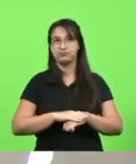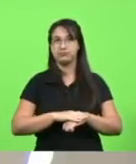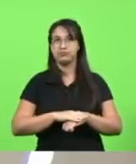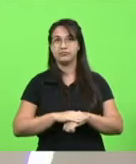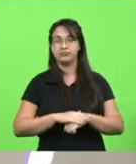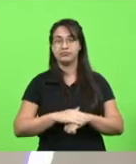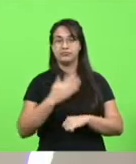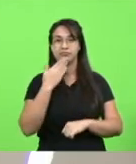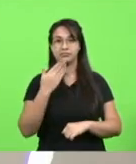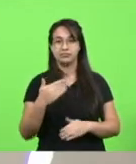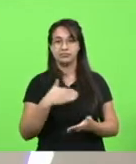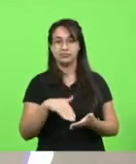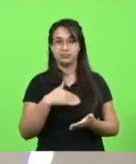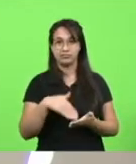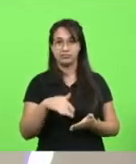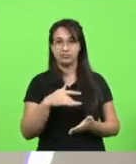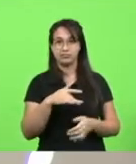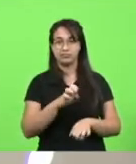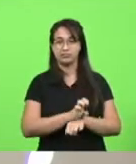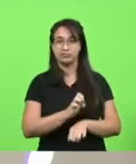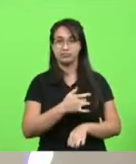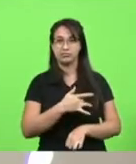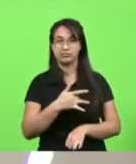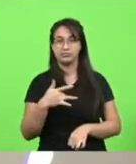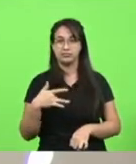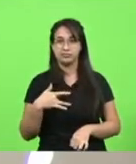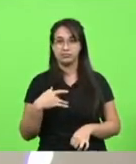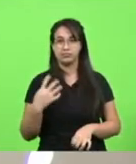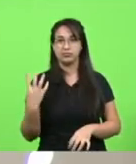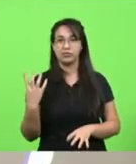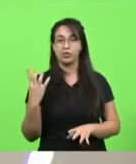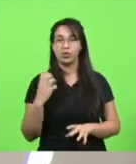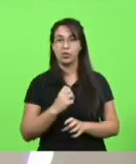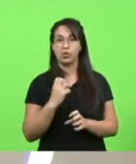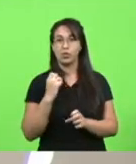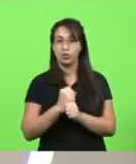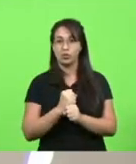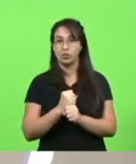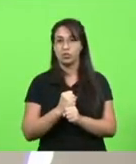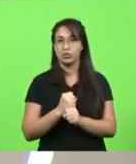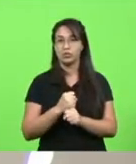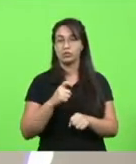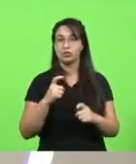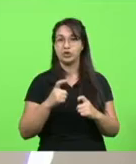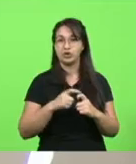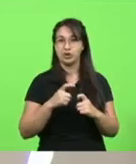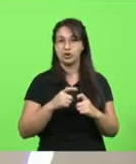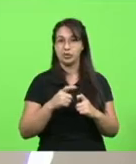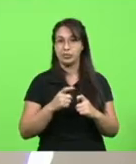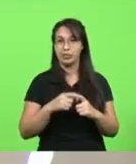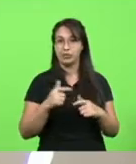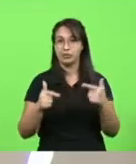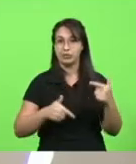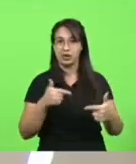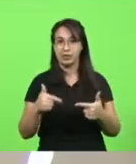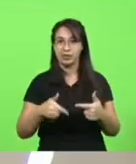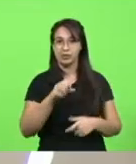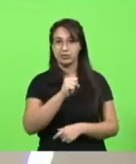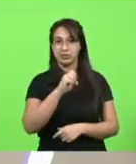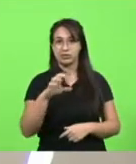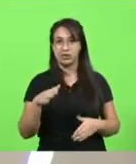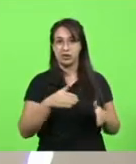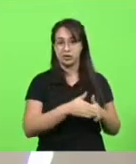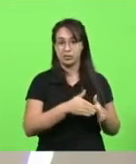solicitando ao secretário de Estado da Saúde informações acerca do número de médicos efetivos atuando no Estado de Santa Catarina nos últimos